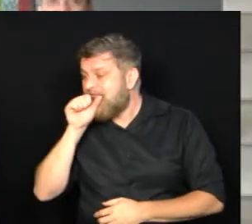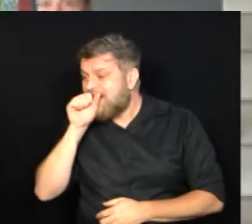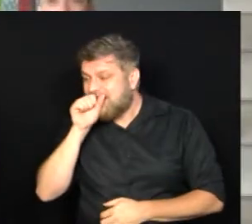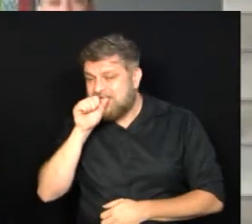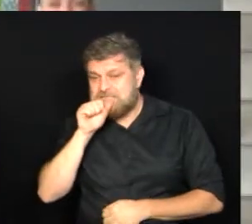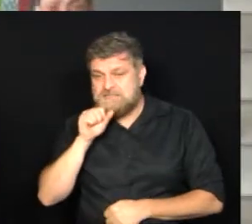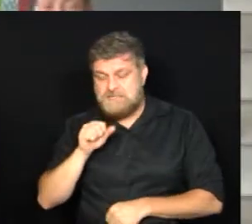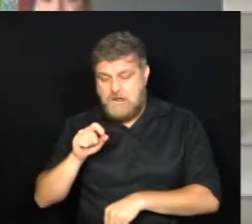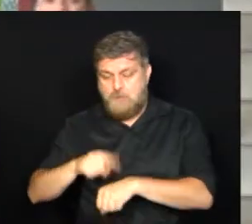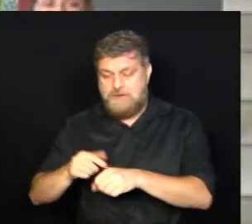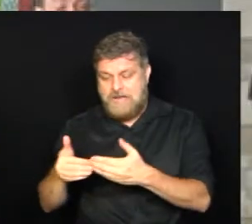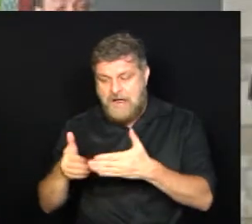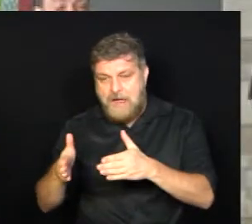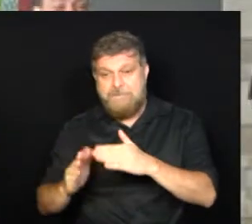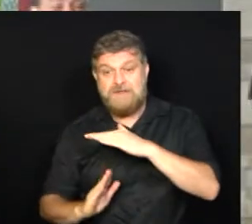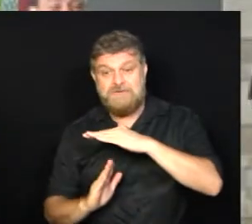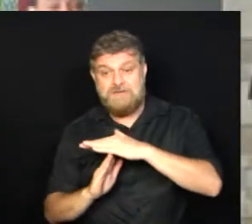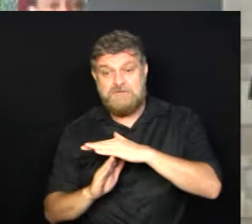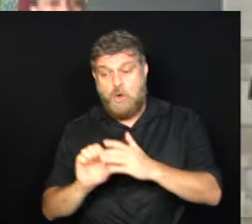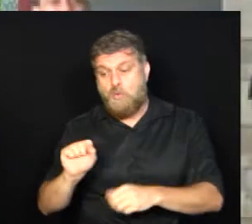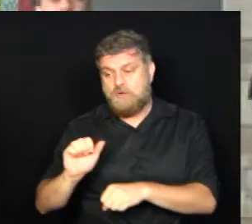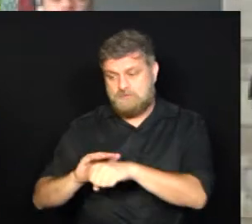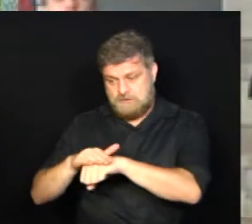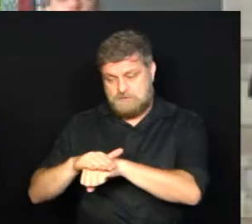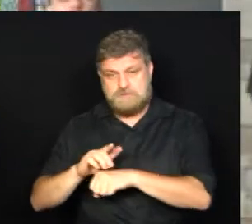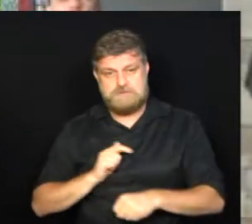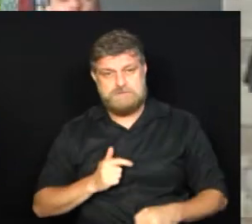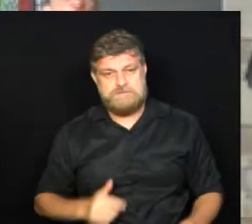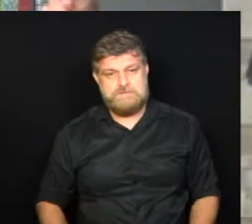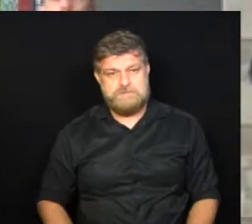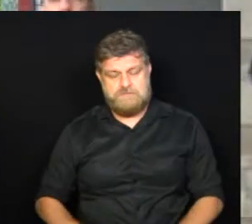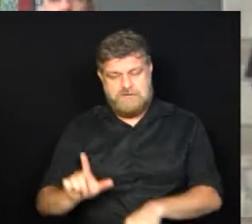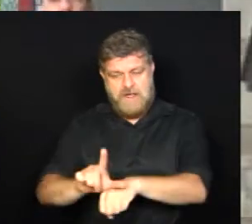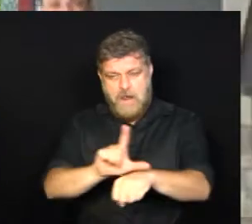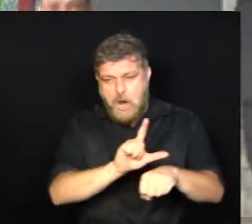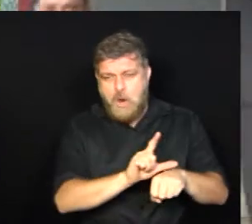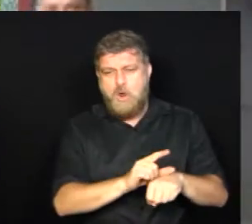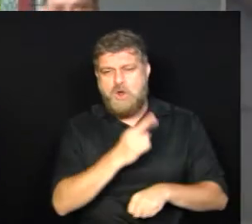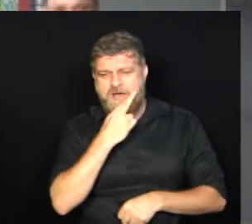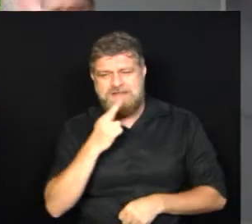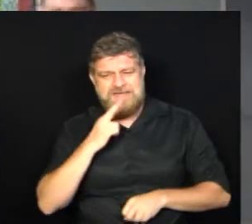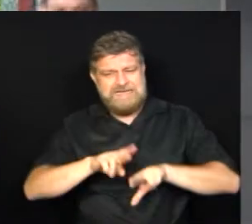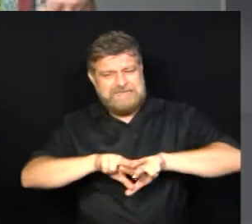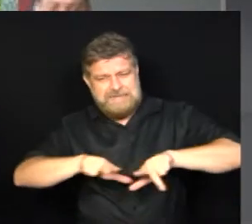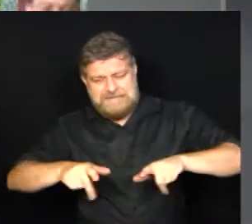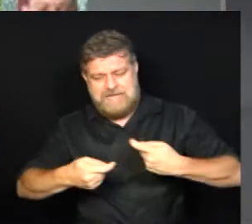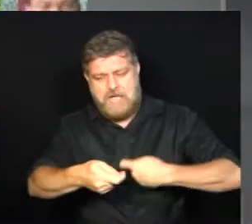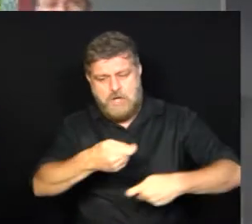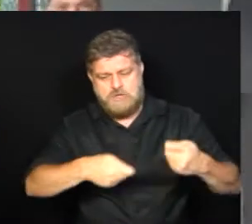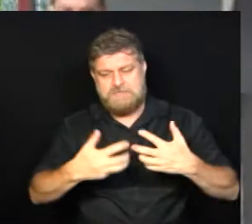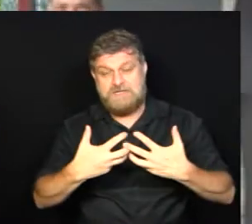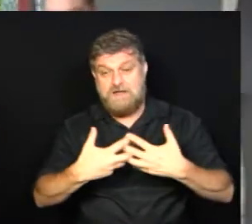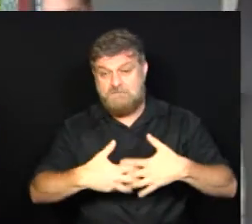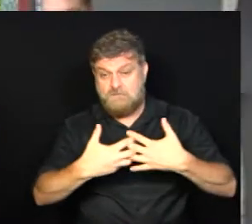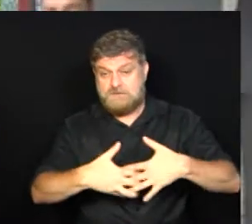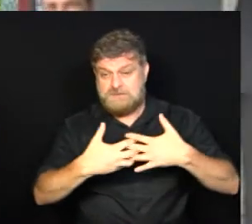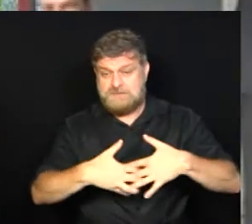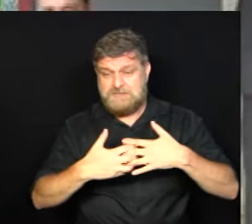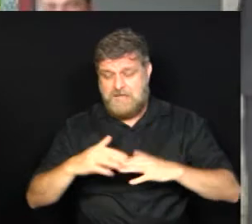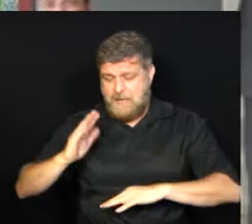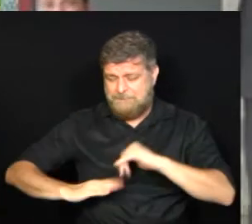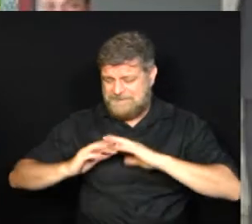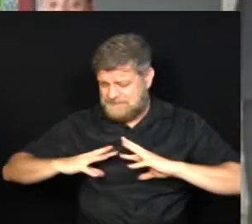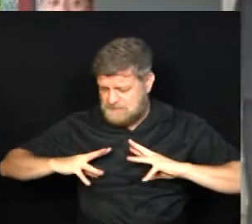detalhado em seguida. Funcionamento de todos os estabelecimentos econômicos e todas as